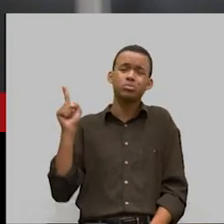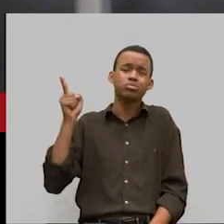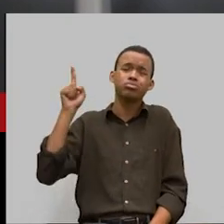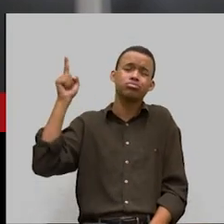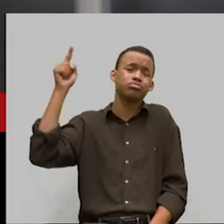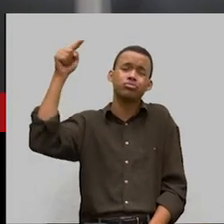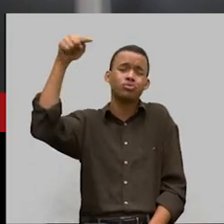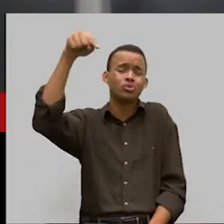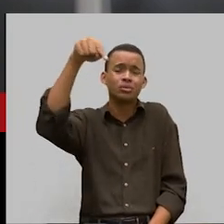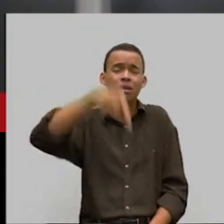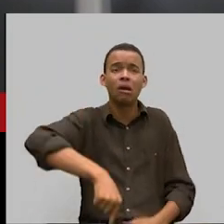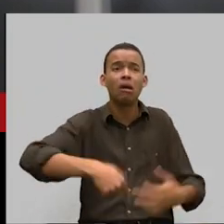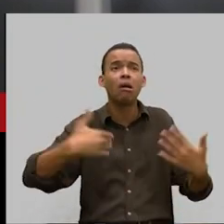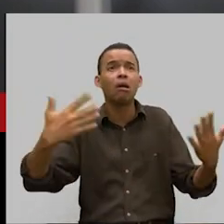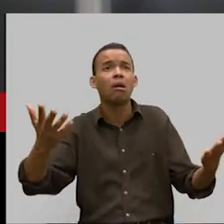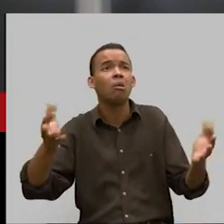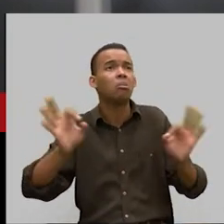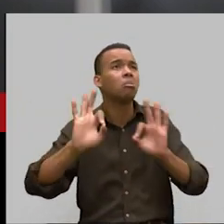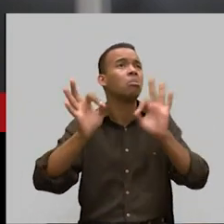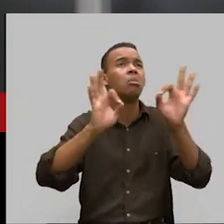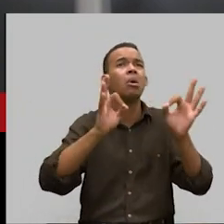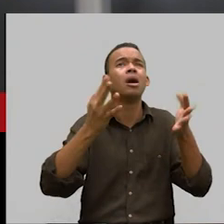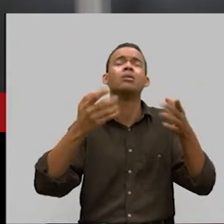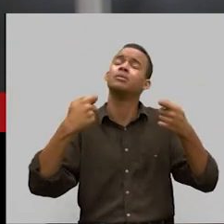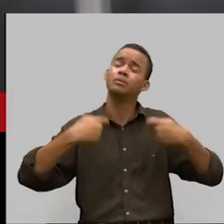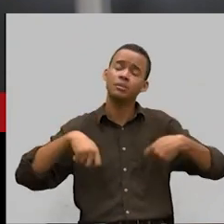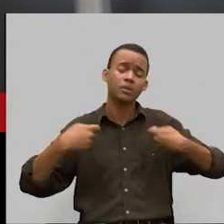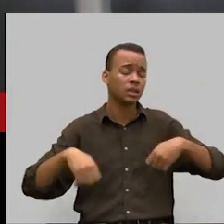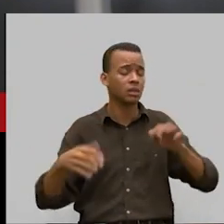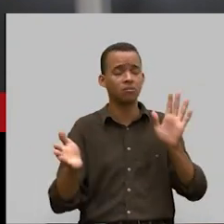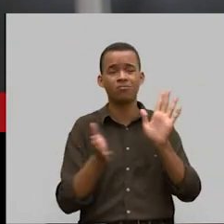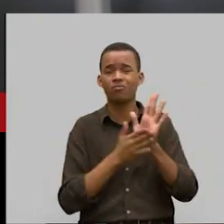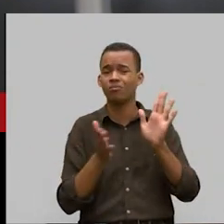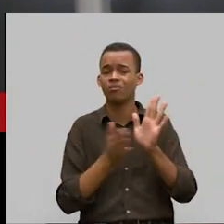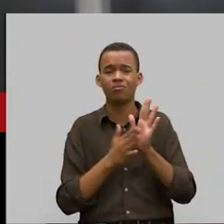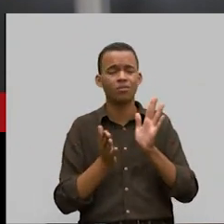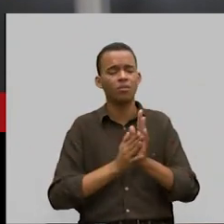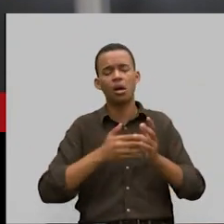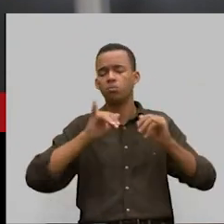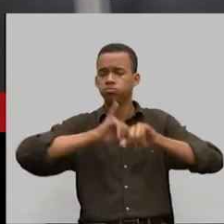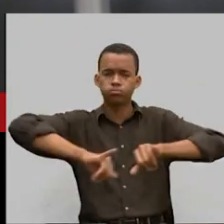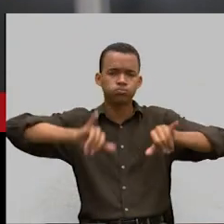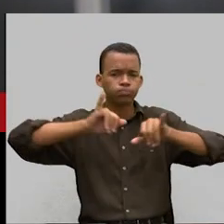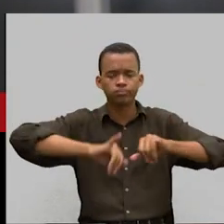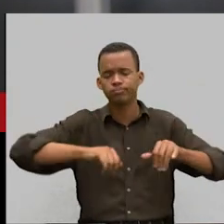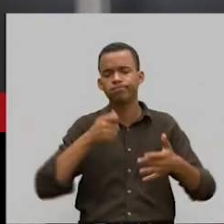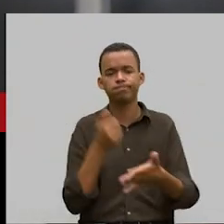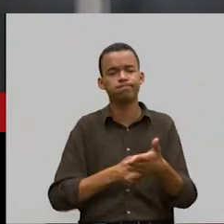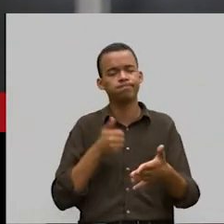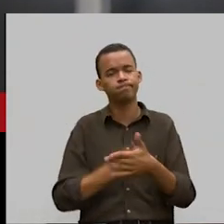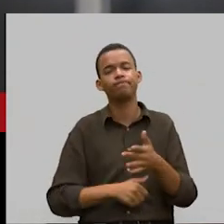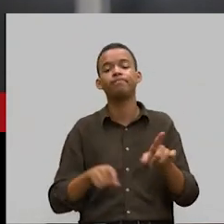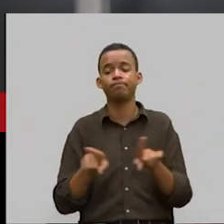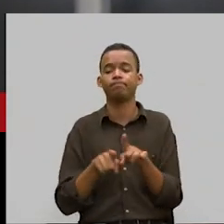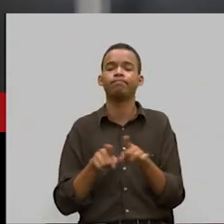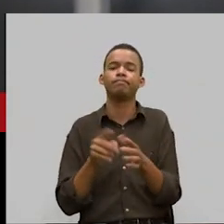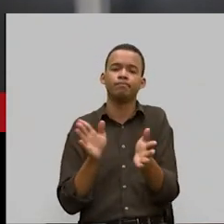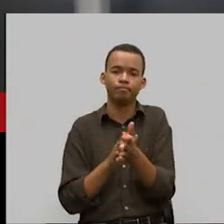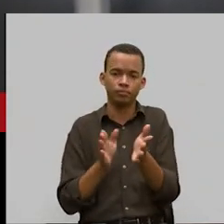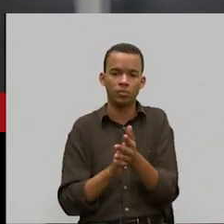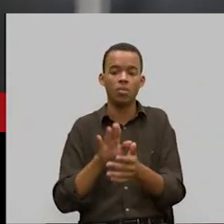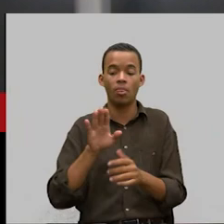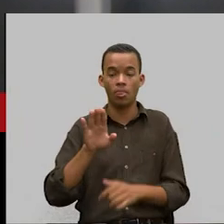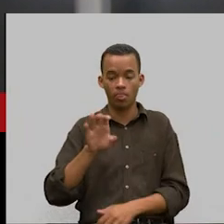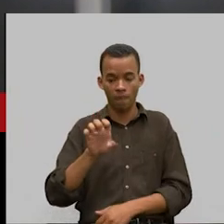não chegar aqui e fazer o Manifesto dessa forma que a gente tá fazendo parabenizar todas as efas que vieram aqui